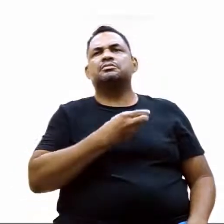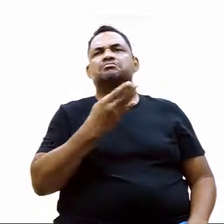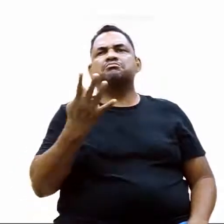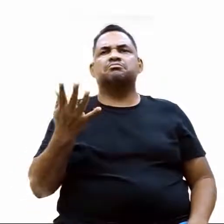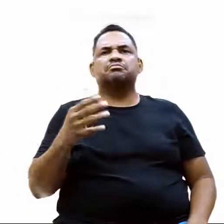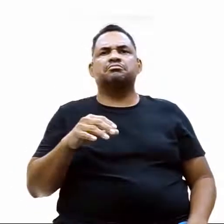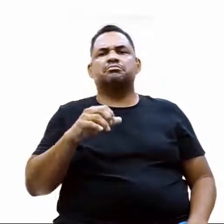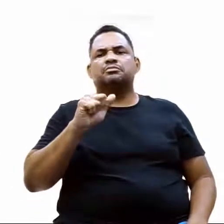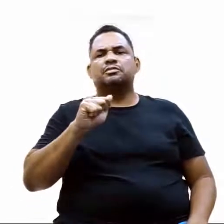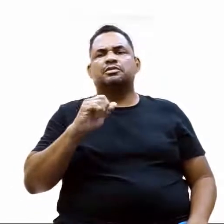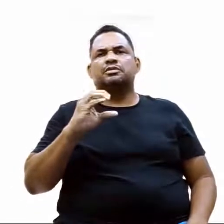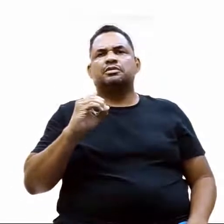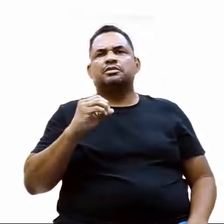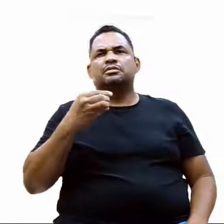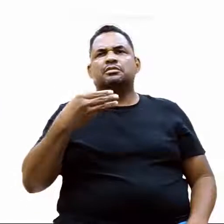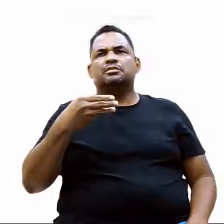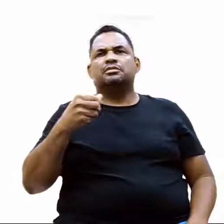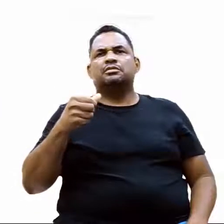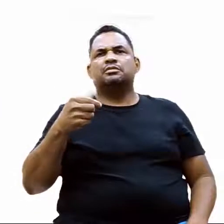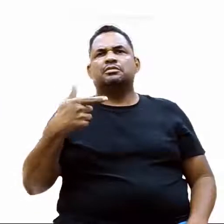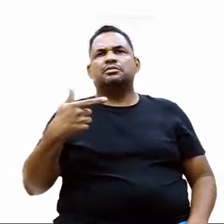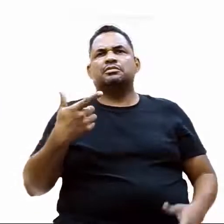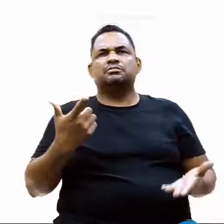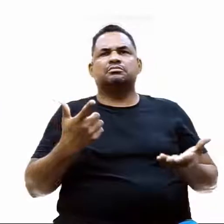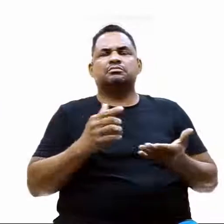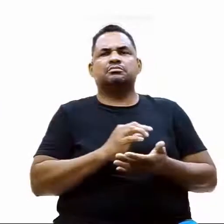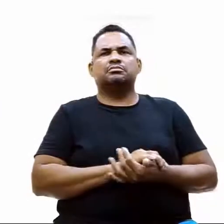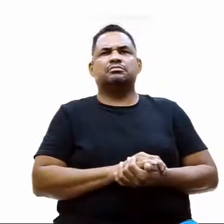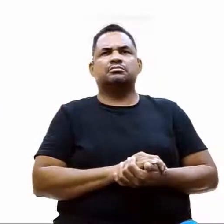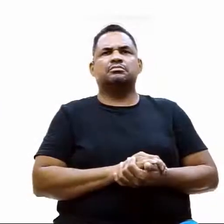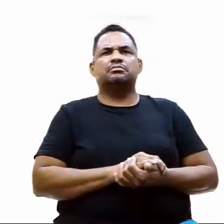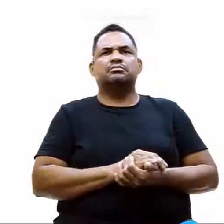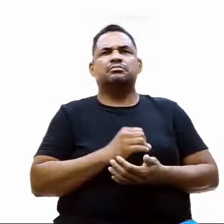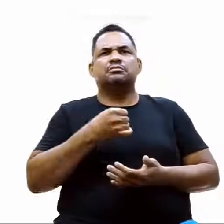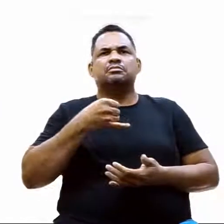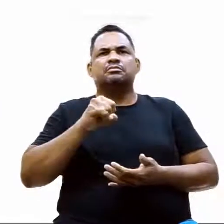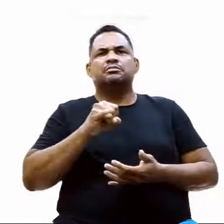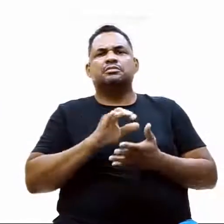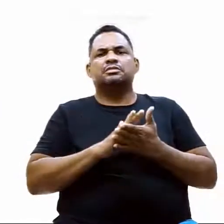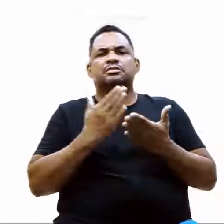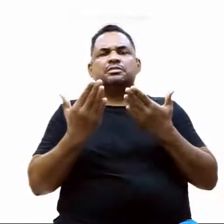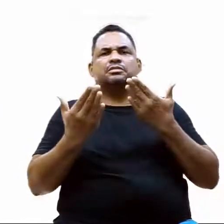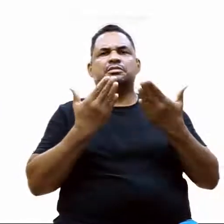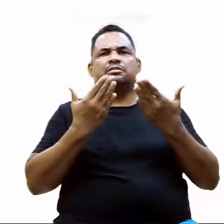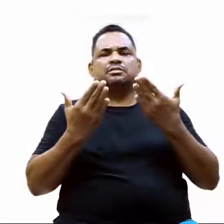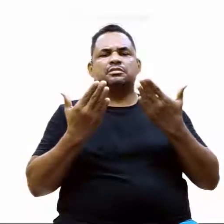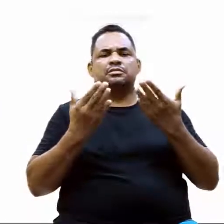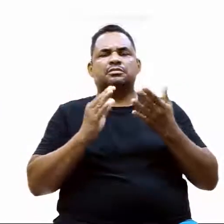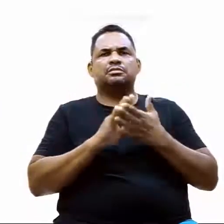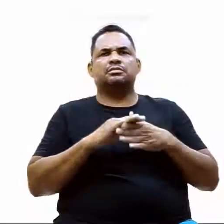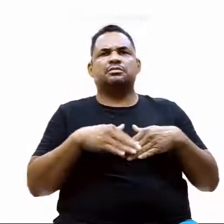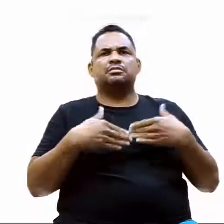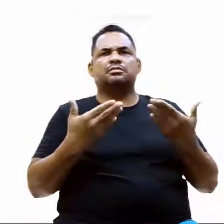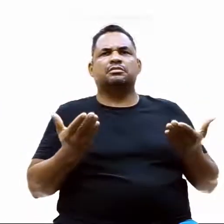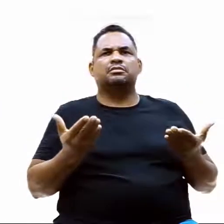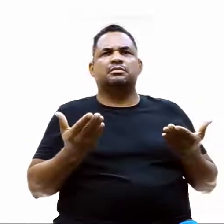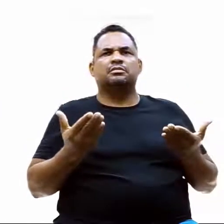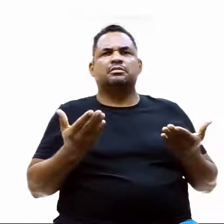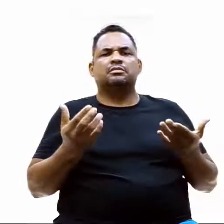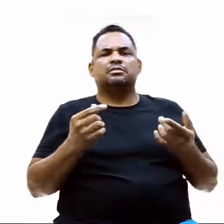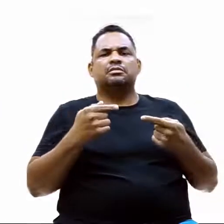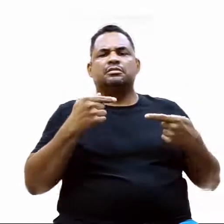com 32. Claro que seria 112. E se você comparar, quanto é a